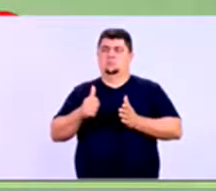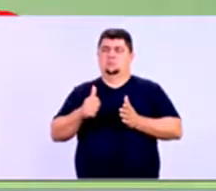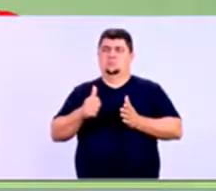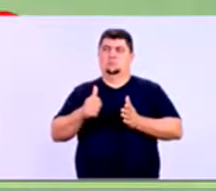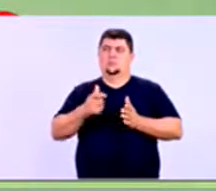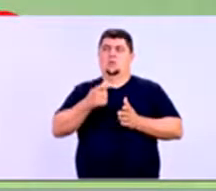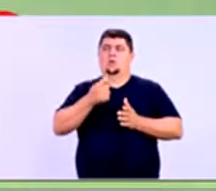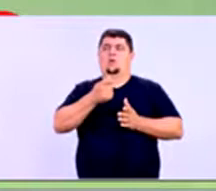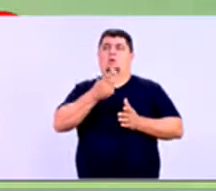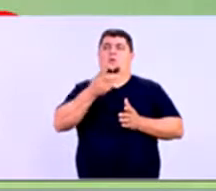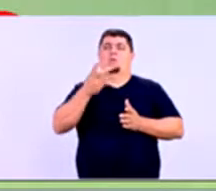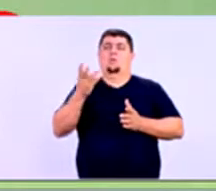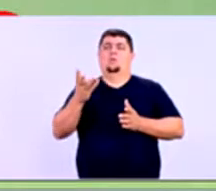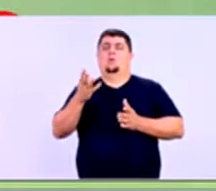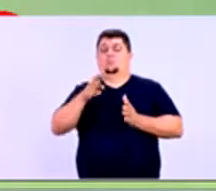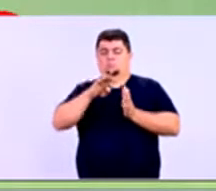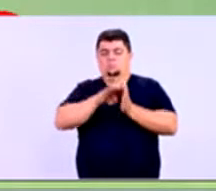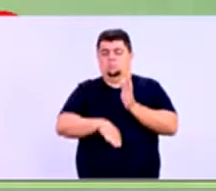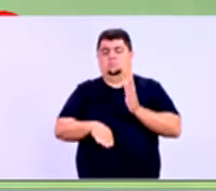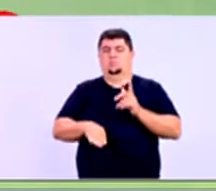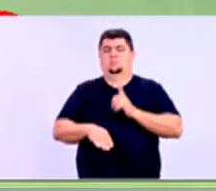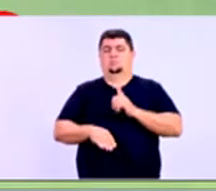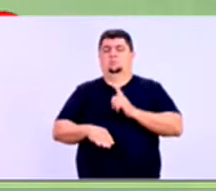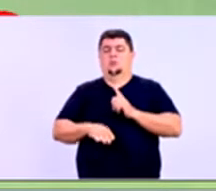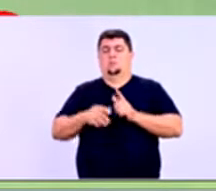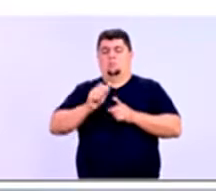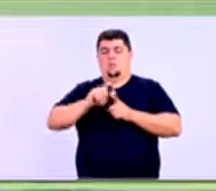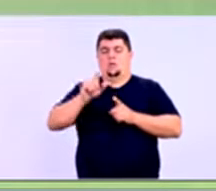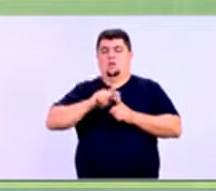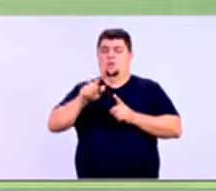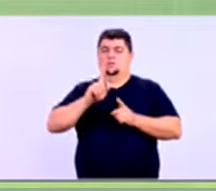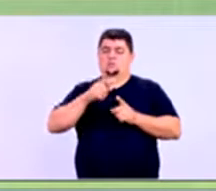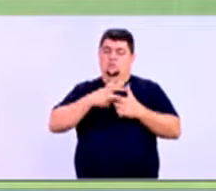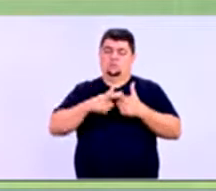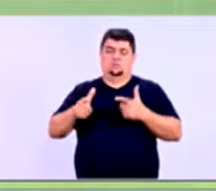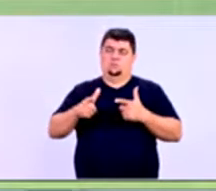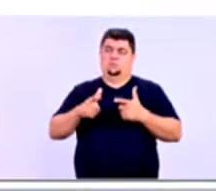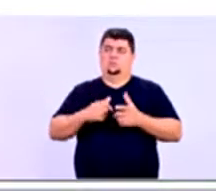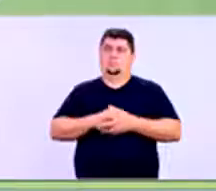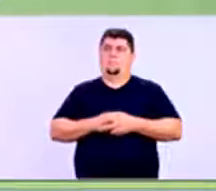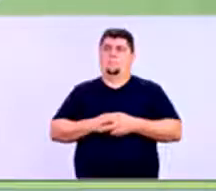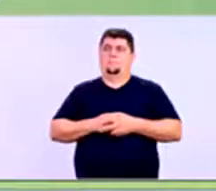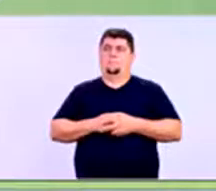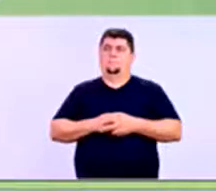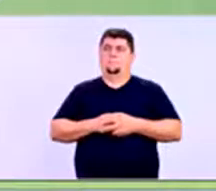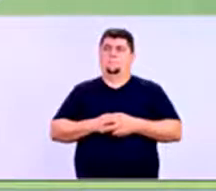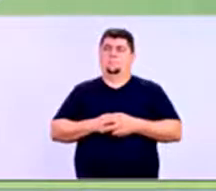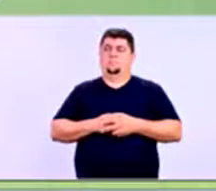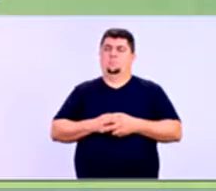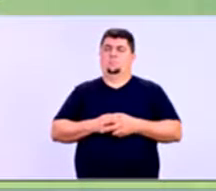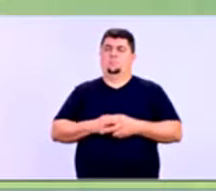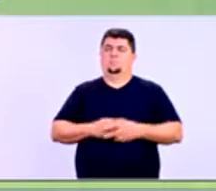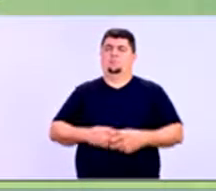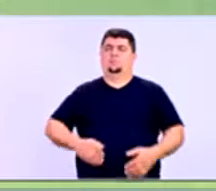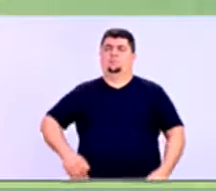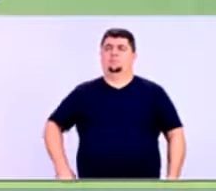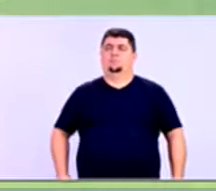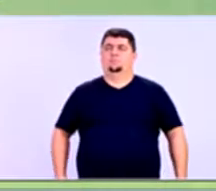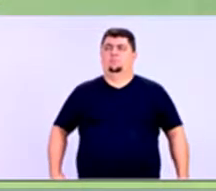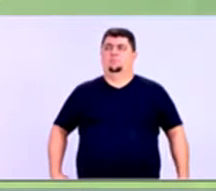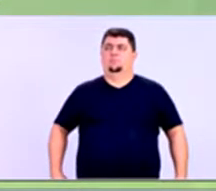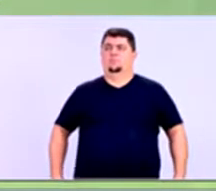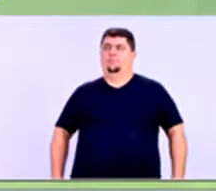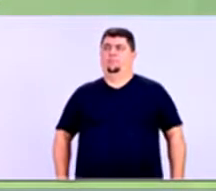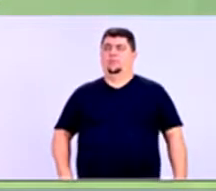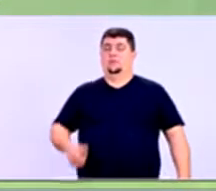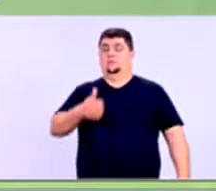De quanto eu estou abatendo da dívida por mês, que é só dividir. Então, fazendo aqui, eu tenho